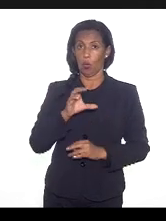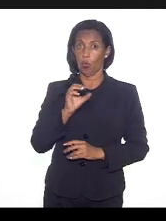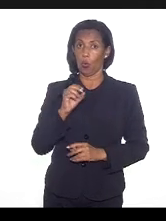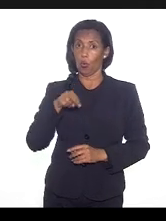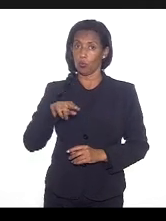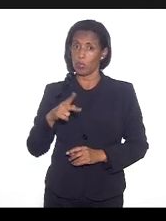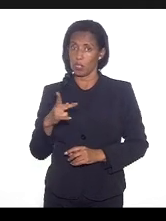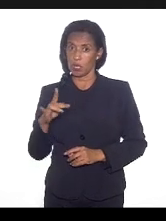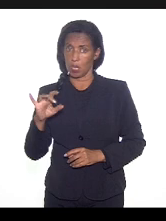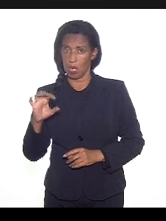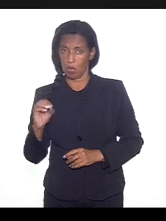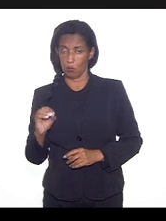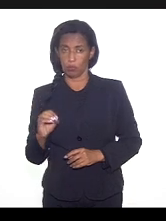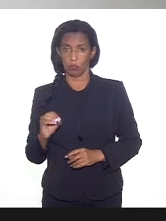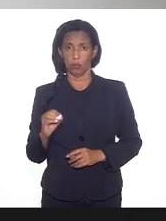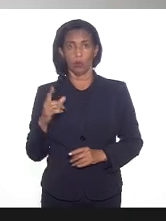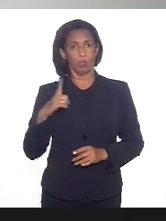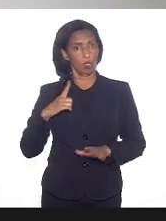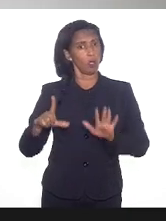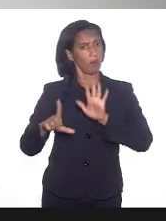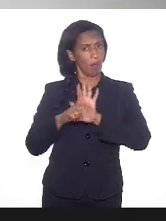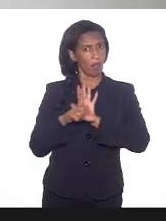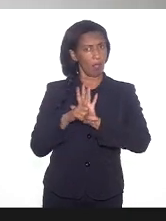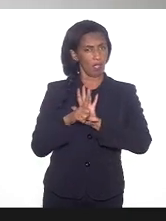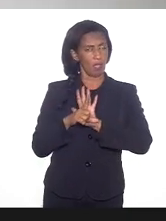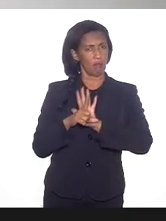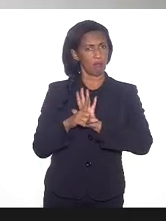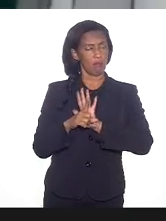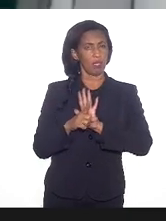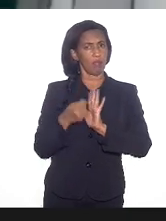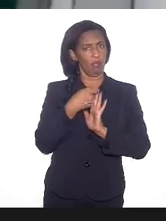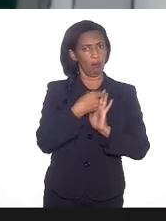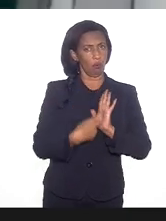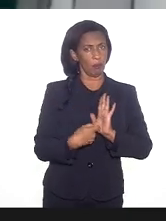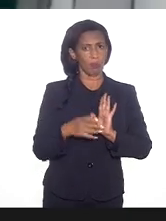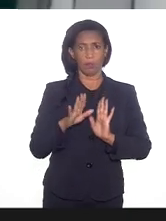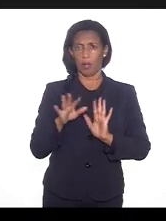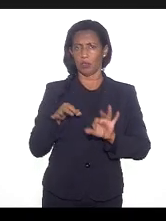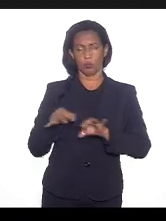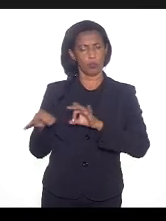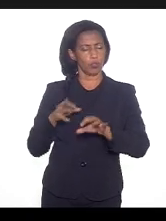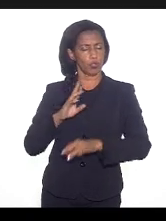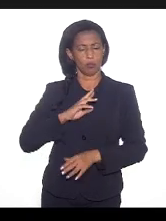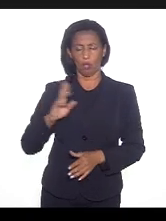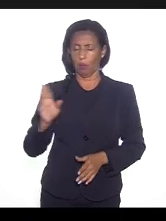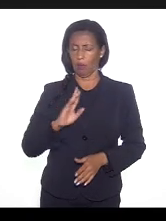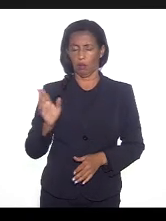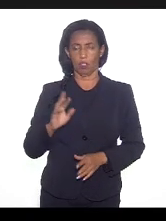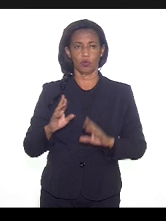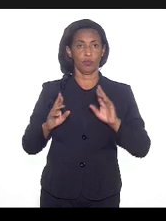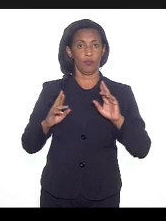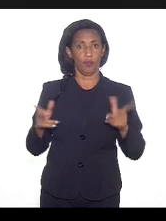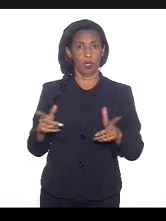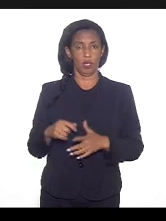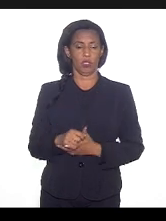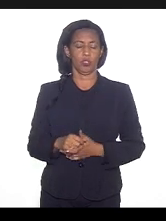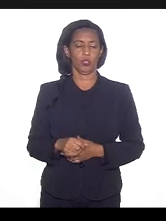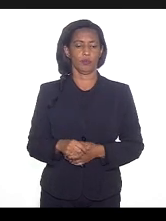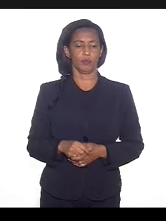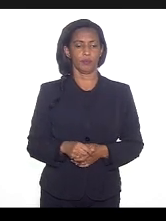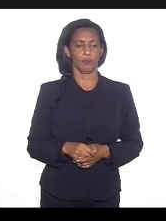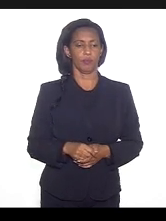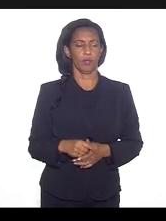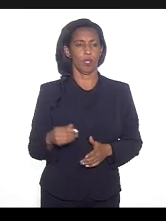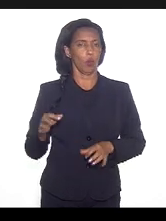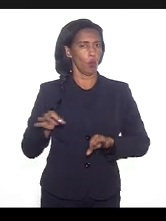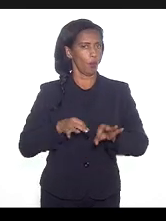conselho. Até existe uma lei que regulamenta essa questão, mas o projeto não trata disso. Tem uma lei que fala de jeton, alguma coisa assim,